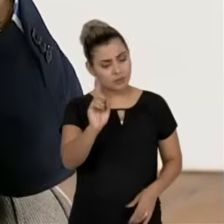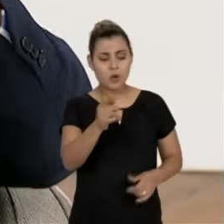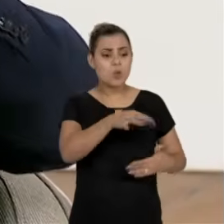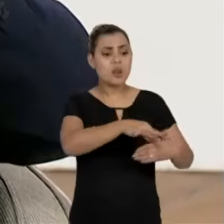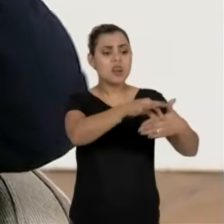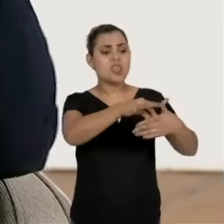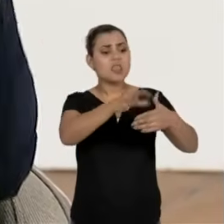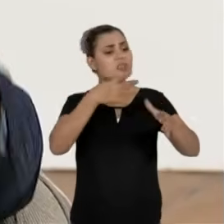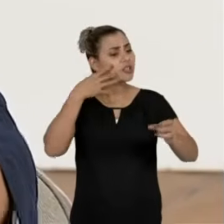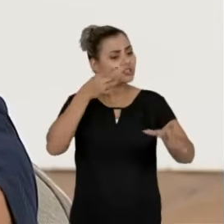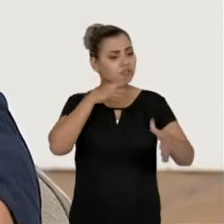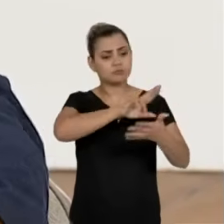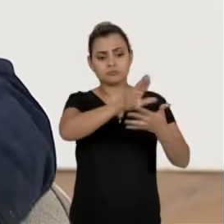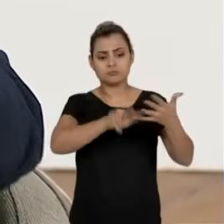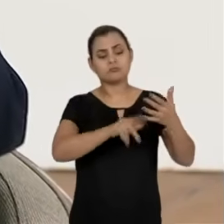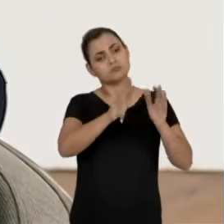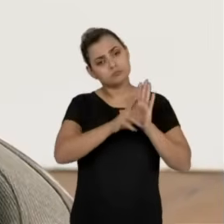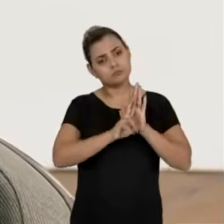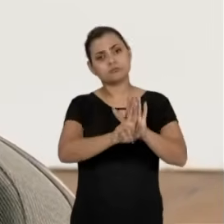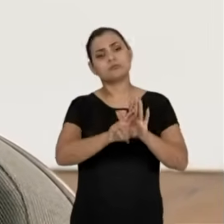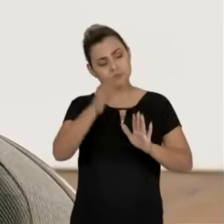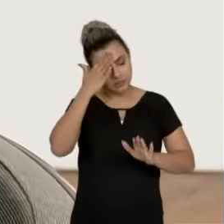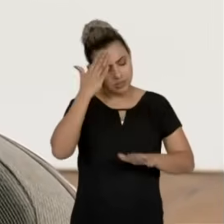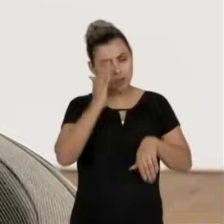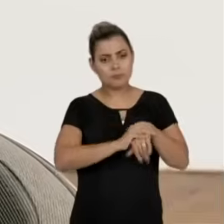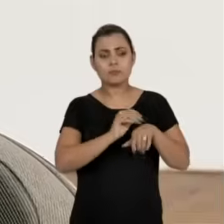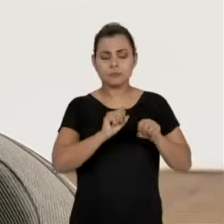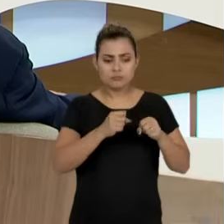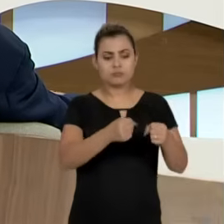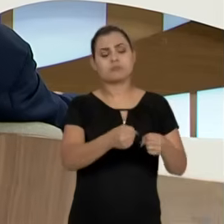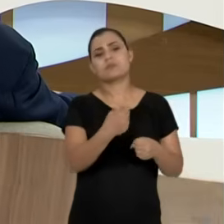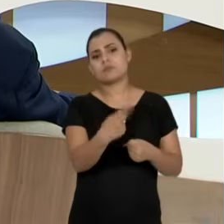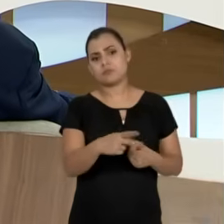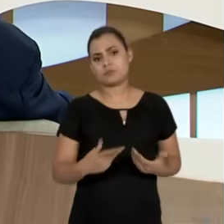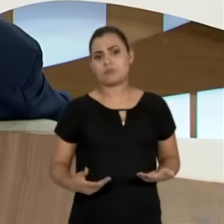As lideranças indígenas sabem muito bem o que querem, sabem defender.